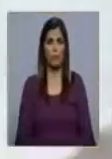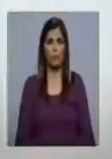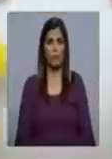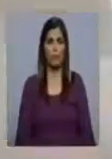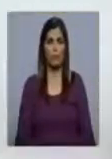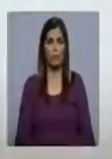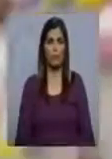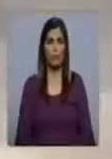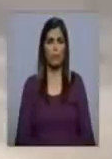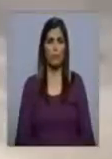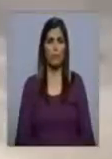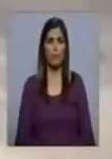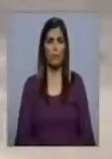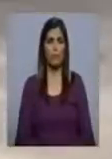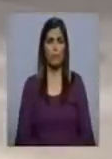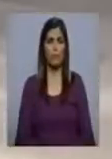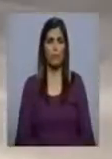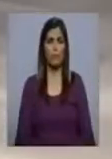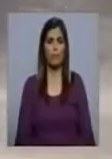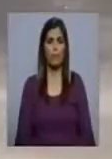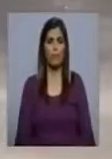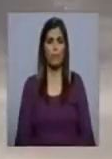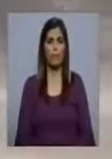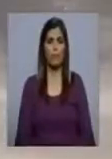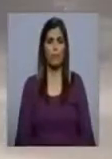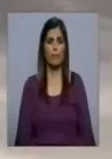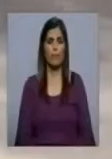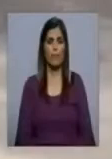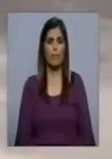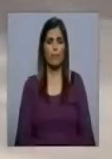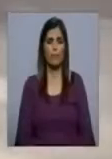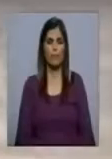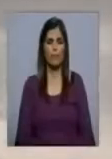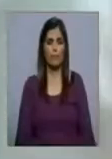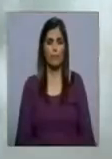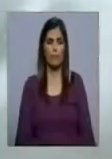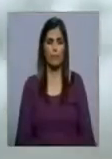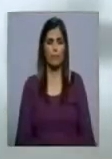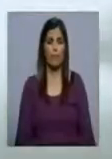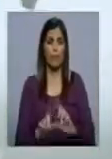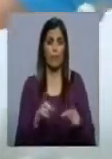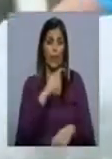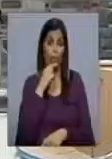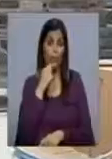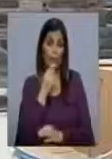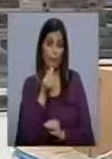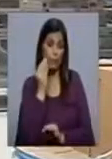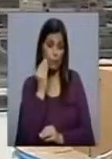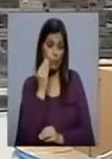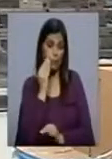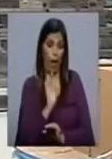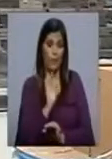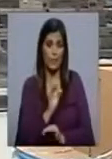episódio numa mais eu vou lá para mim e o que é doce nunca margold